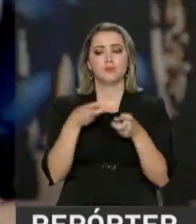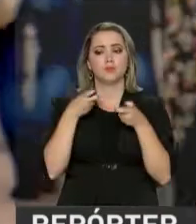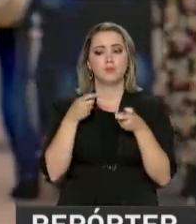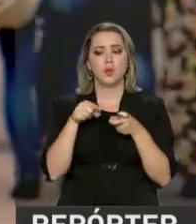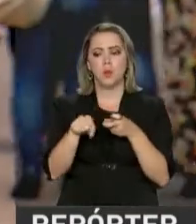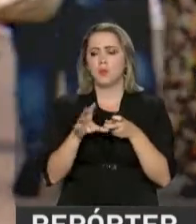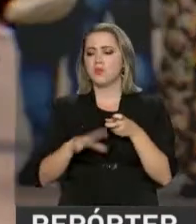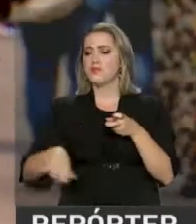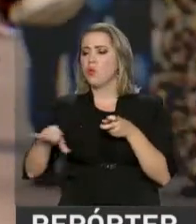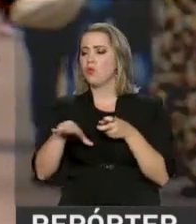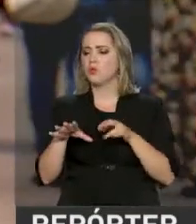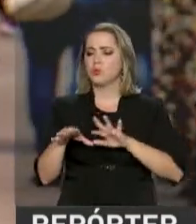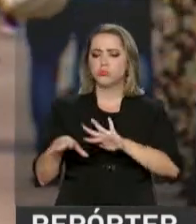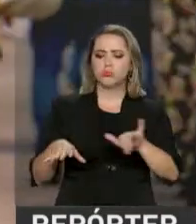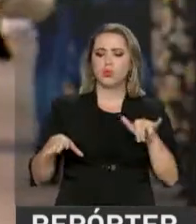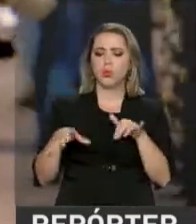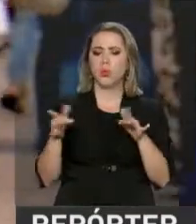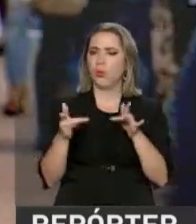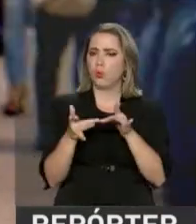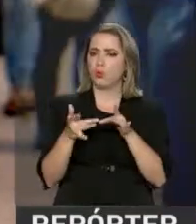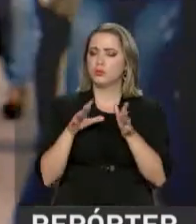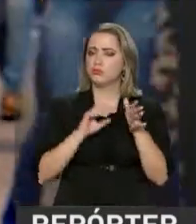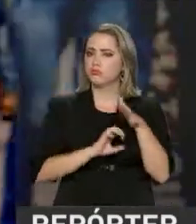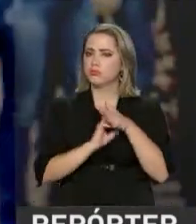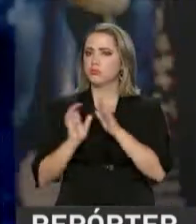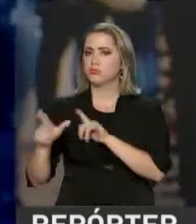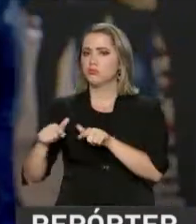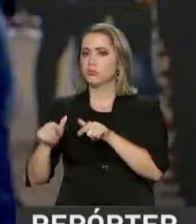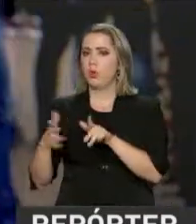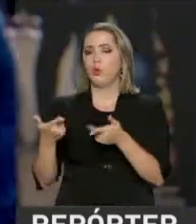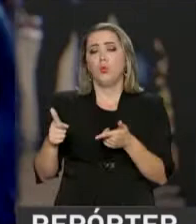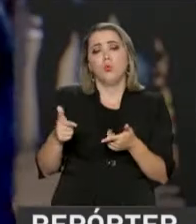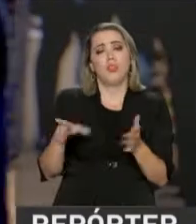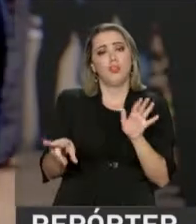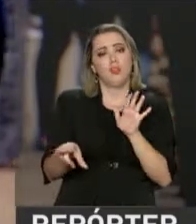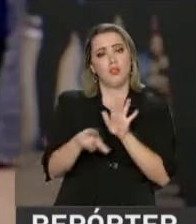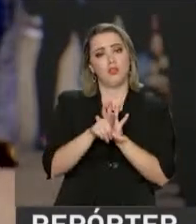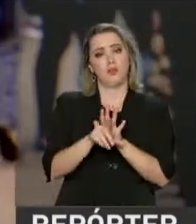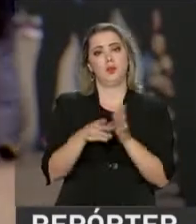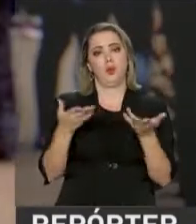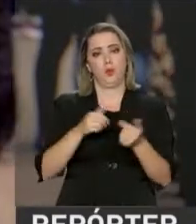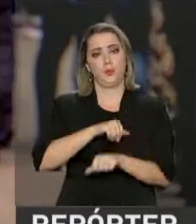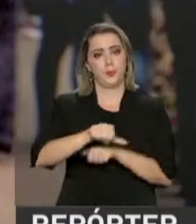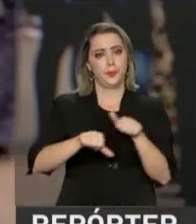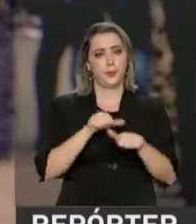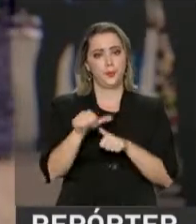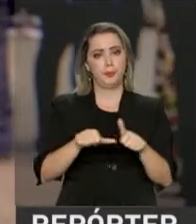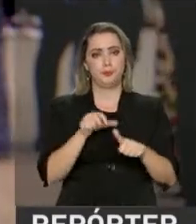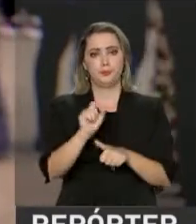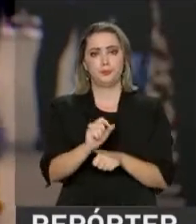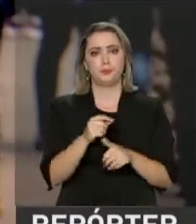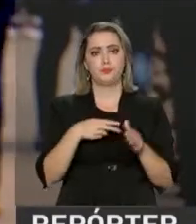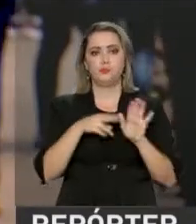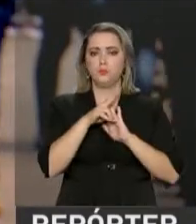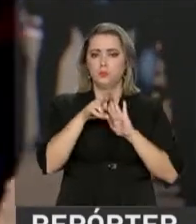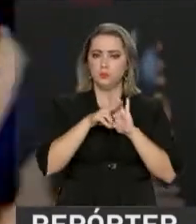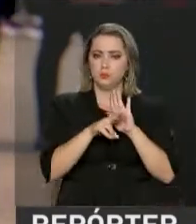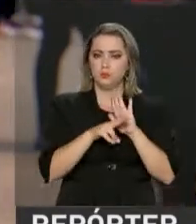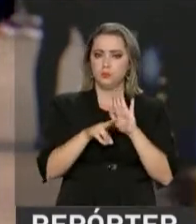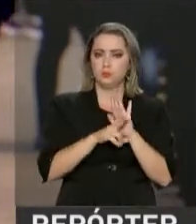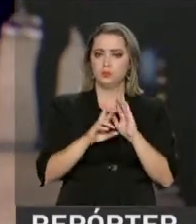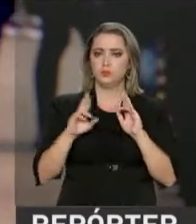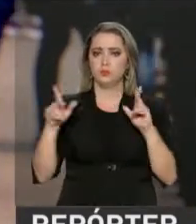estes a manhã juntos realidade que muda com a reforma trabalhista que regulamenta essas diferentes modalidades